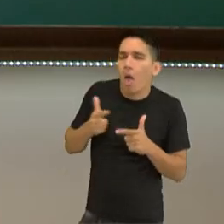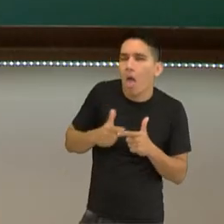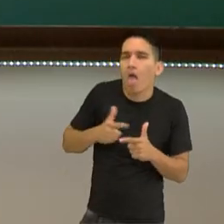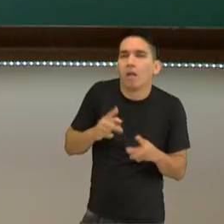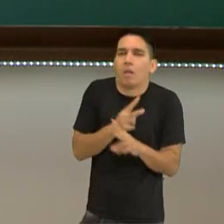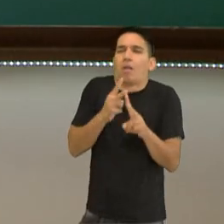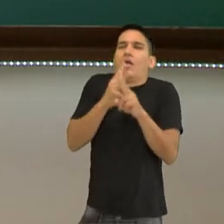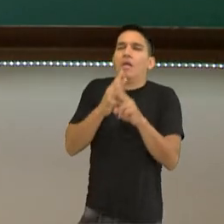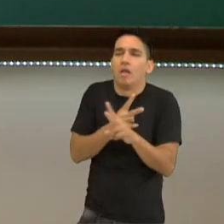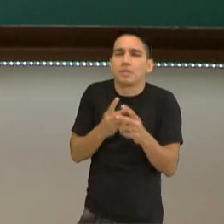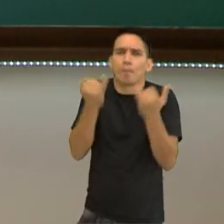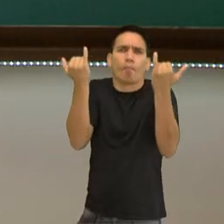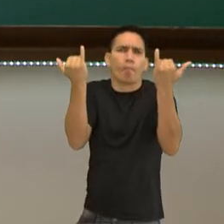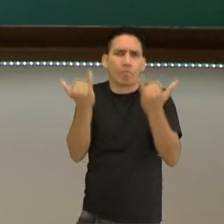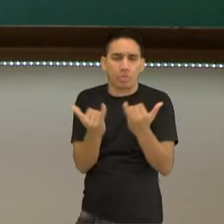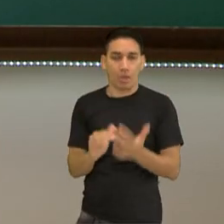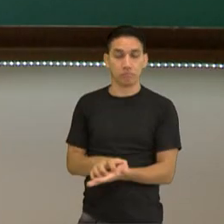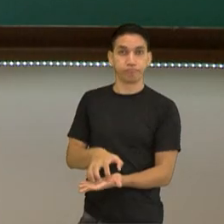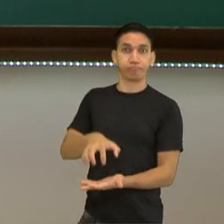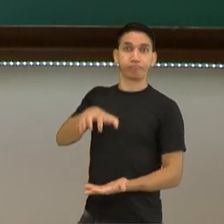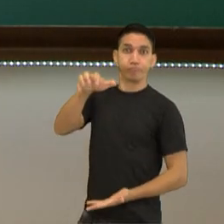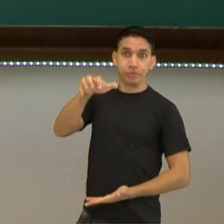bem magrinho, cresceu